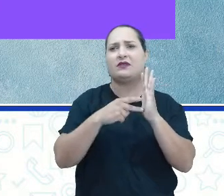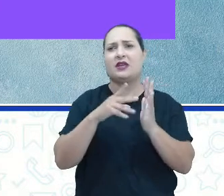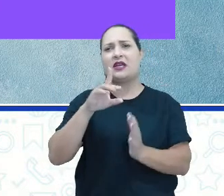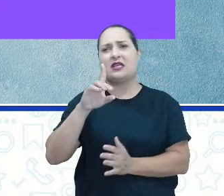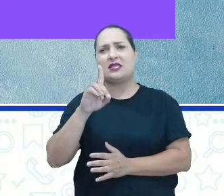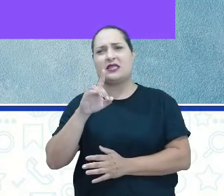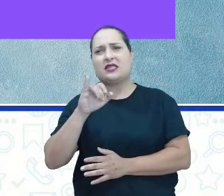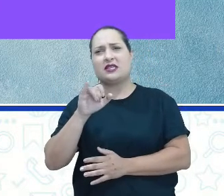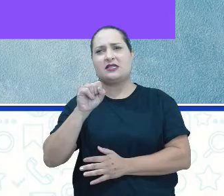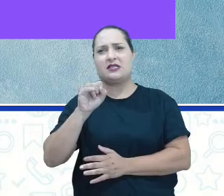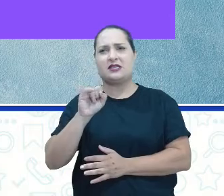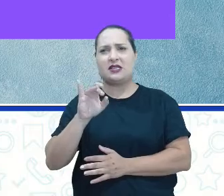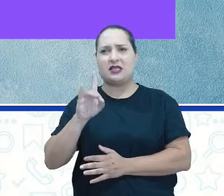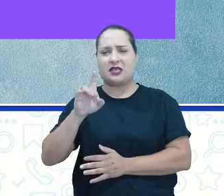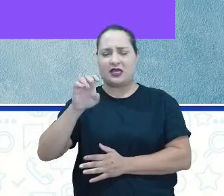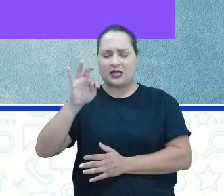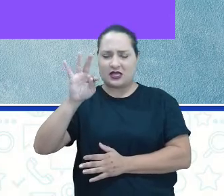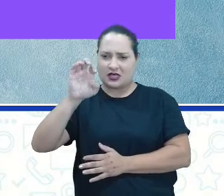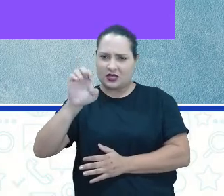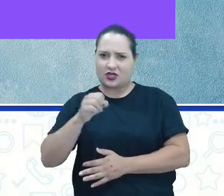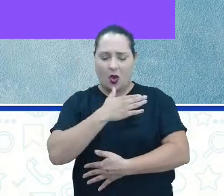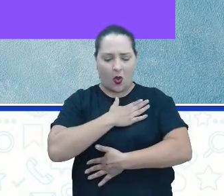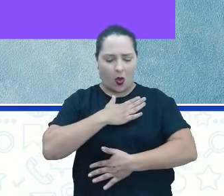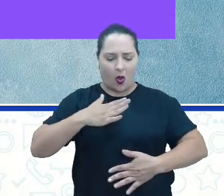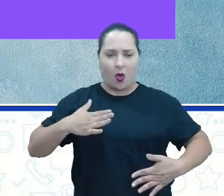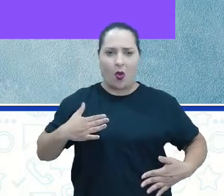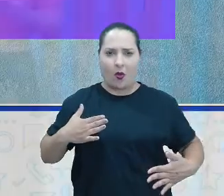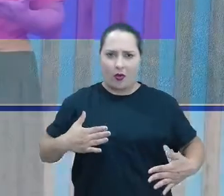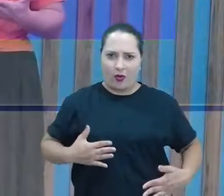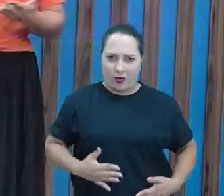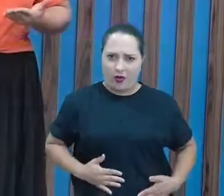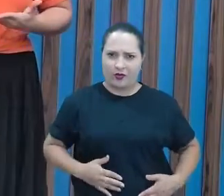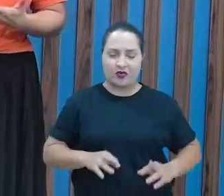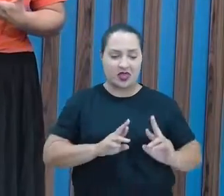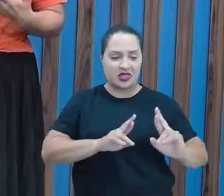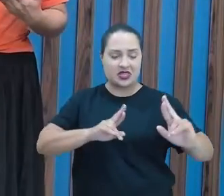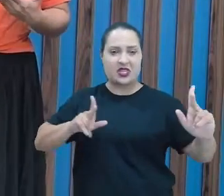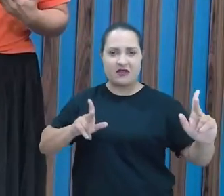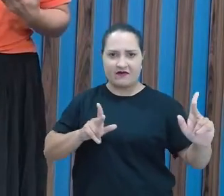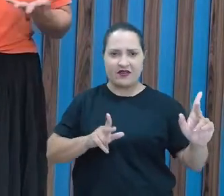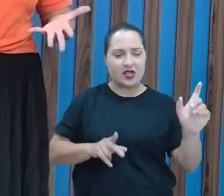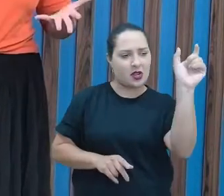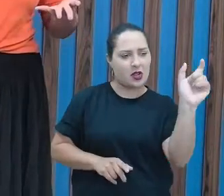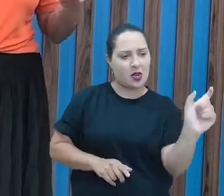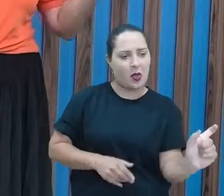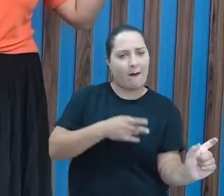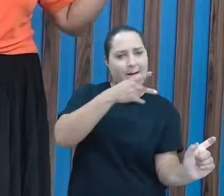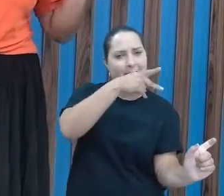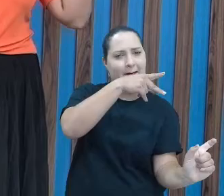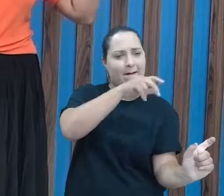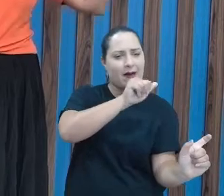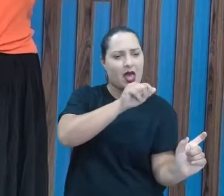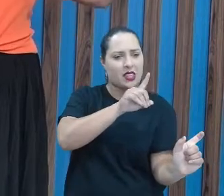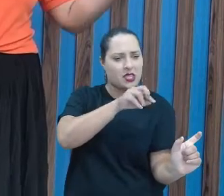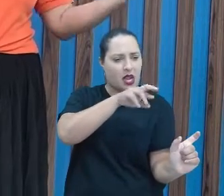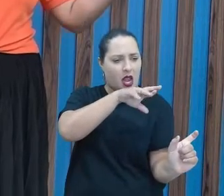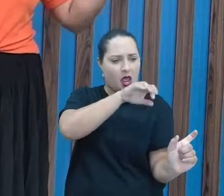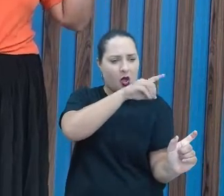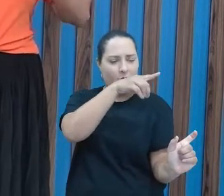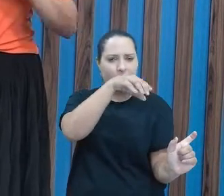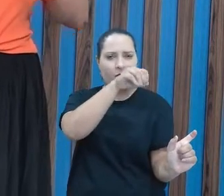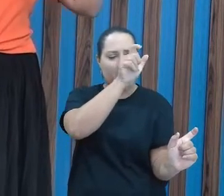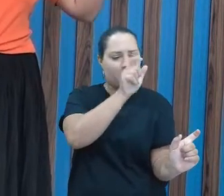do padrão. E a gente sabe qual é o padrão que é constantemente construído e reforçado, que é aquele corpo